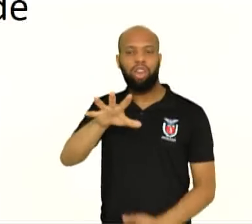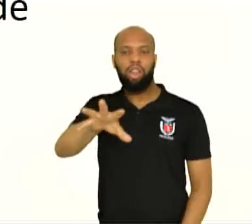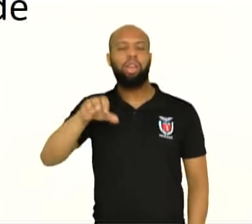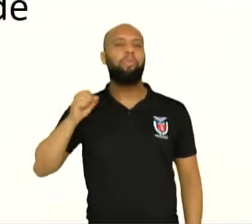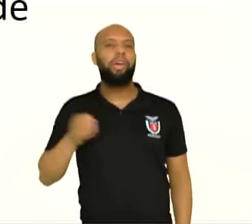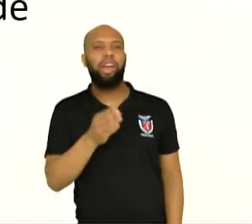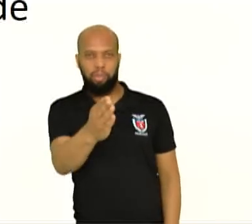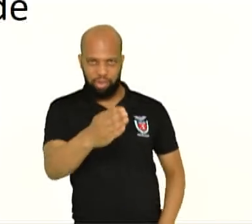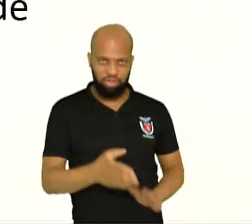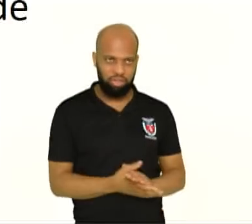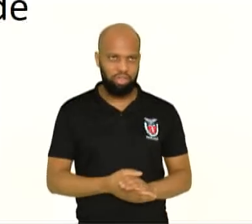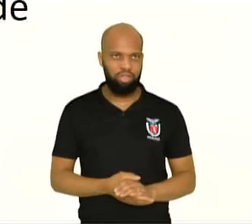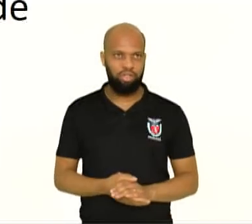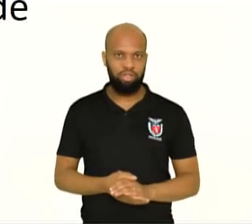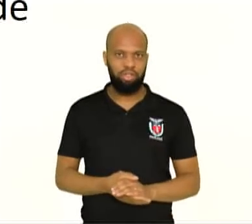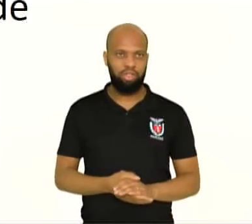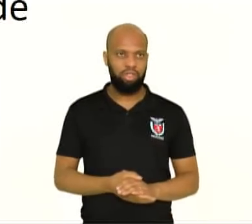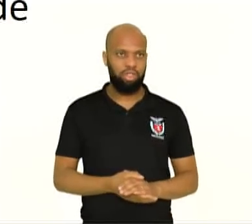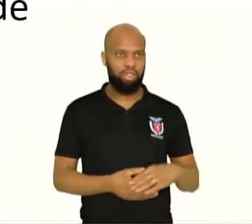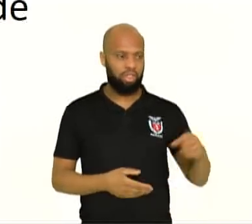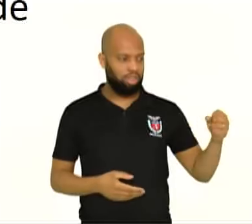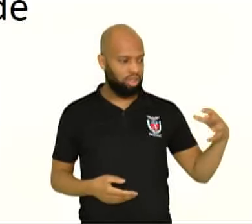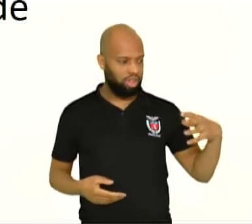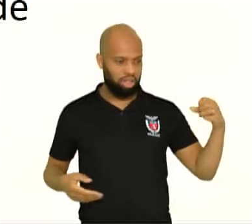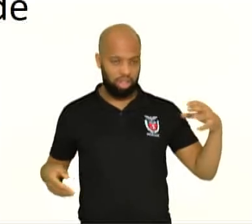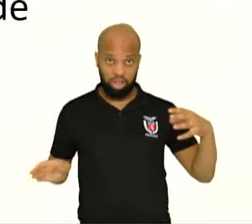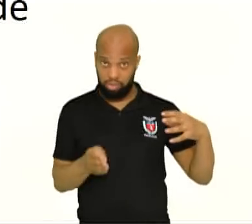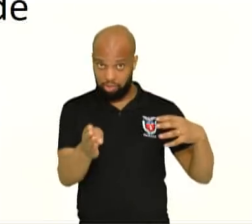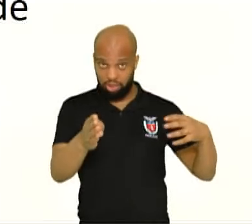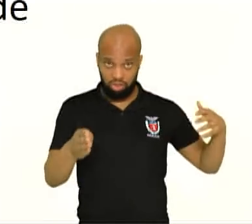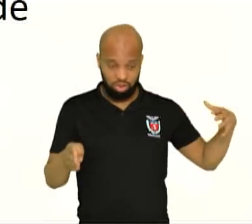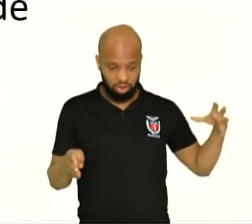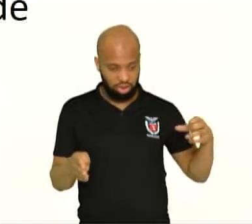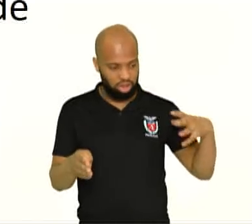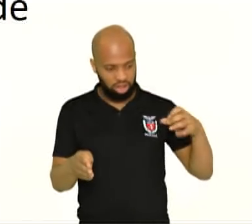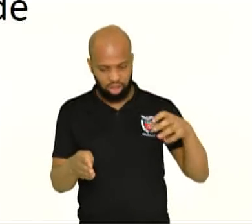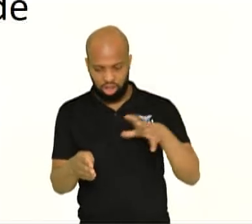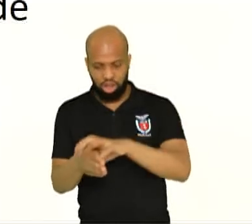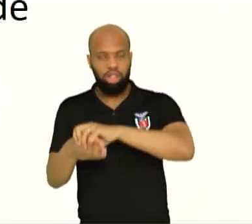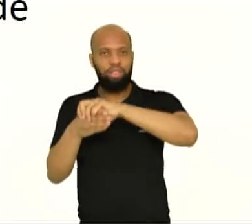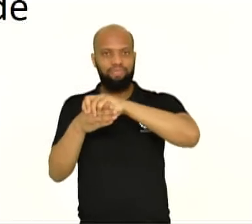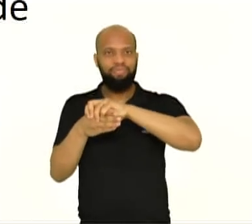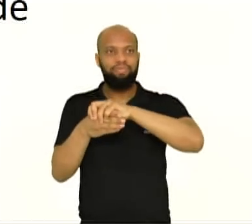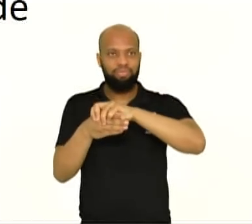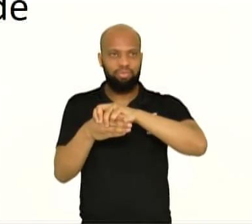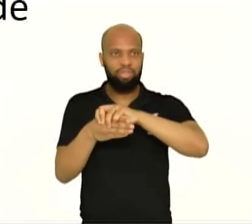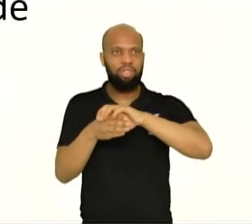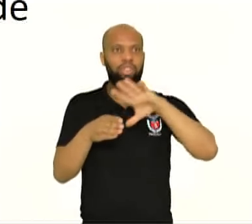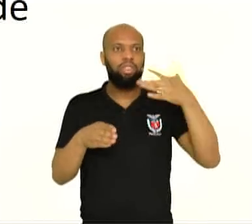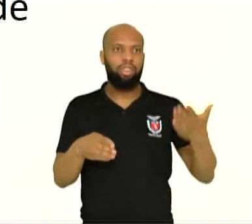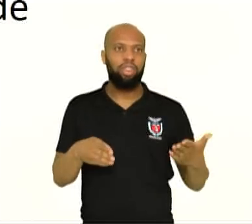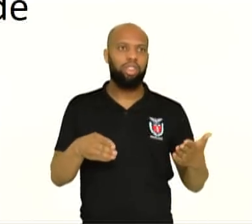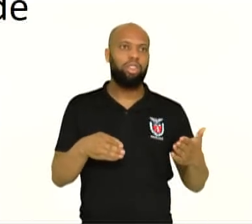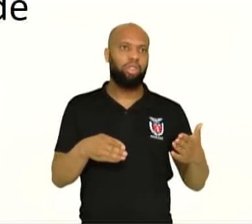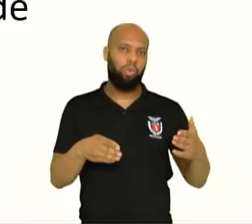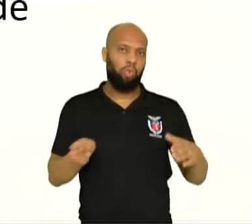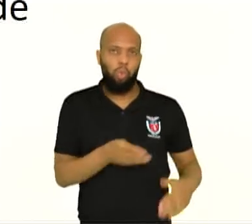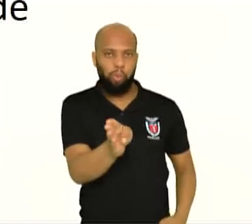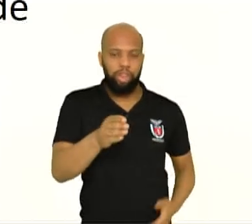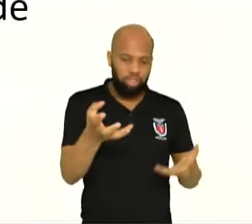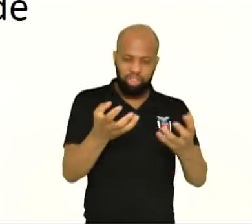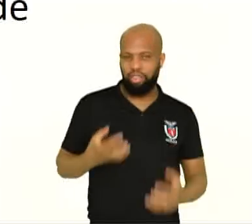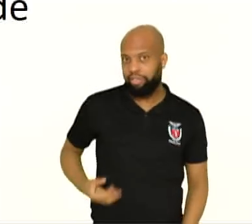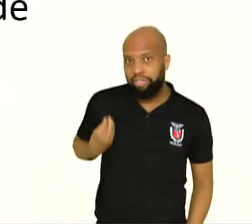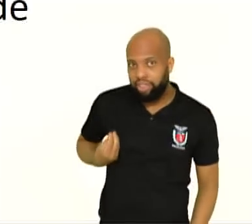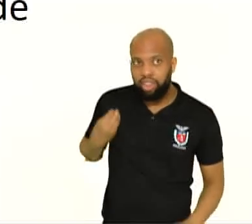legal. Ela vai capturar esse animal com o tentáculo, que está lá perto da boca. E aí o peixe, claro, vai lutar, porque ele quer